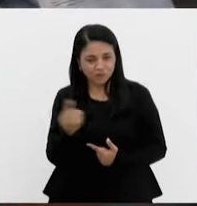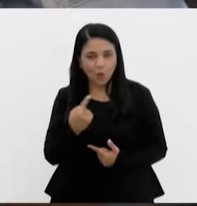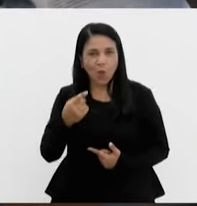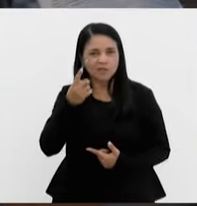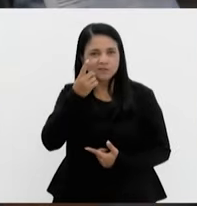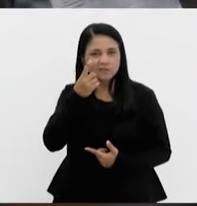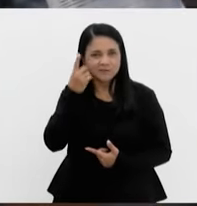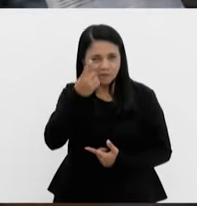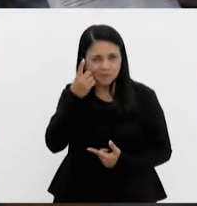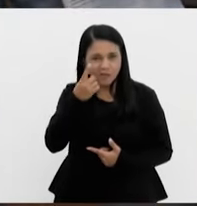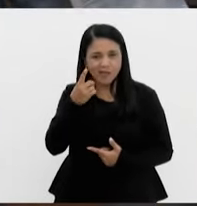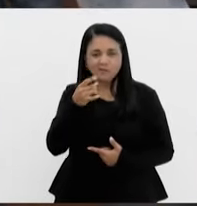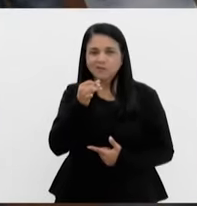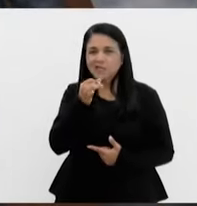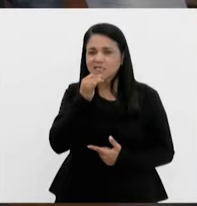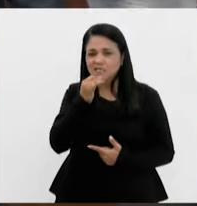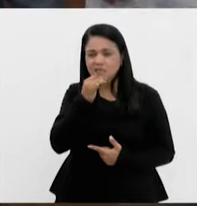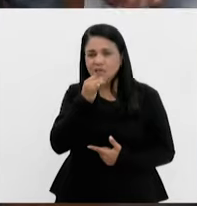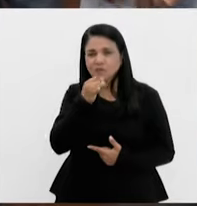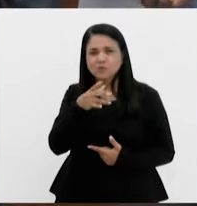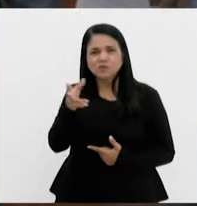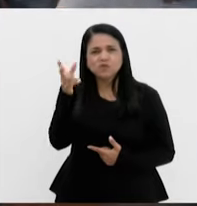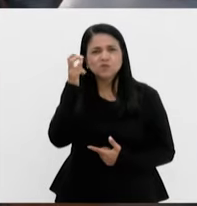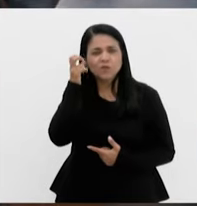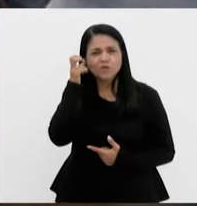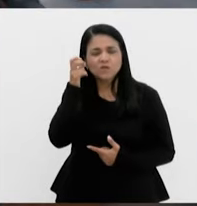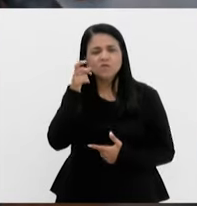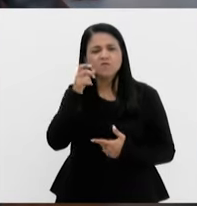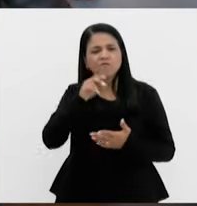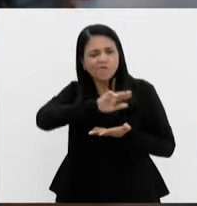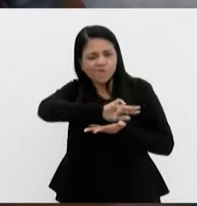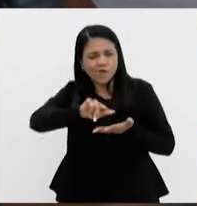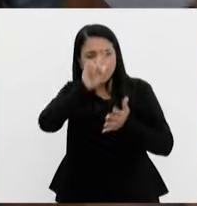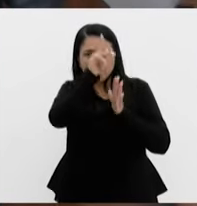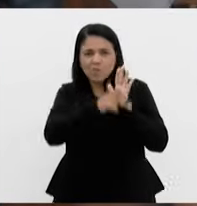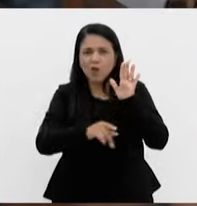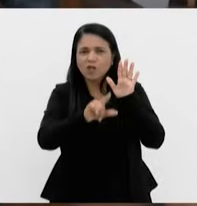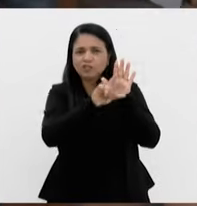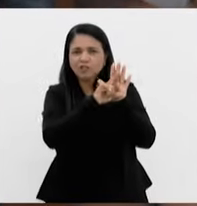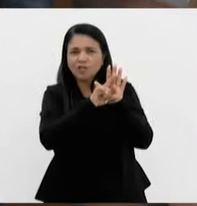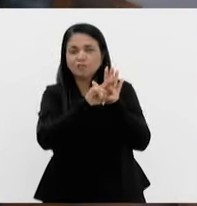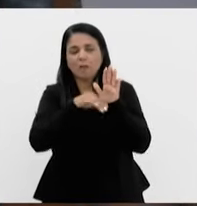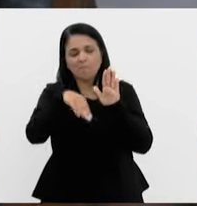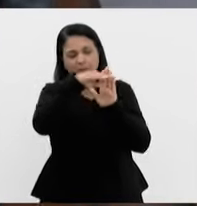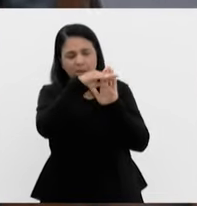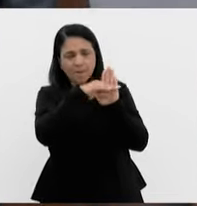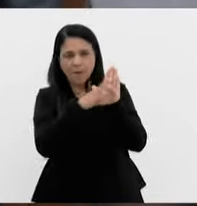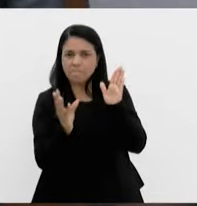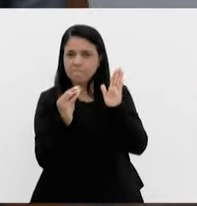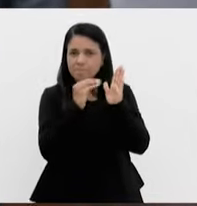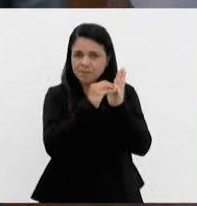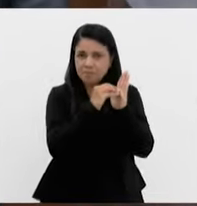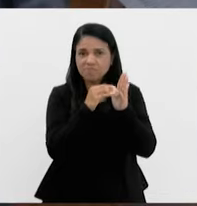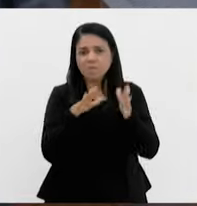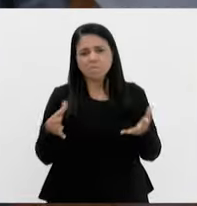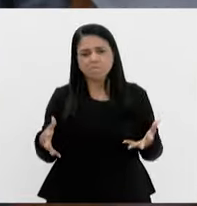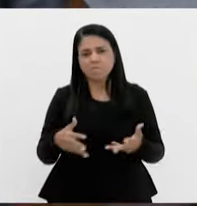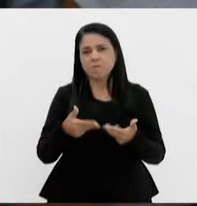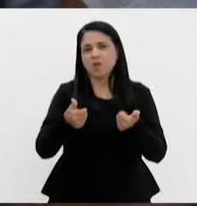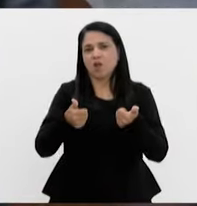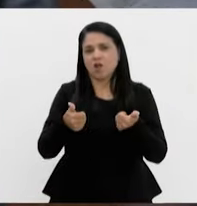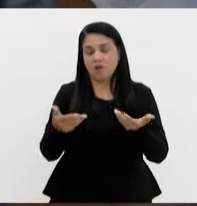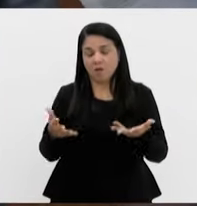exemplo inclusive com vários projetos que a gente tem que colocar em Pauta aqui para tentar provar para melhorar a qualidade de vida de